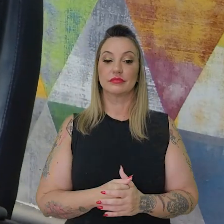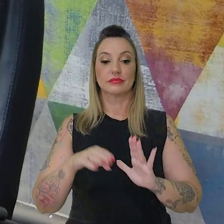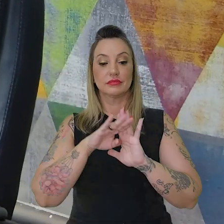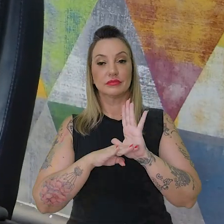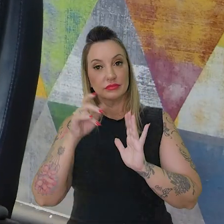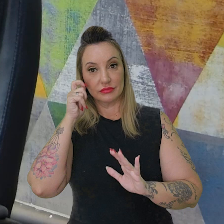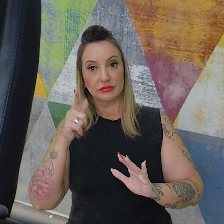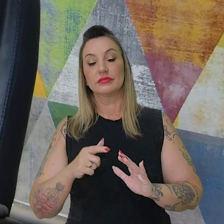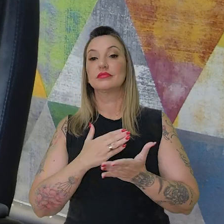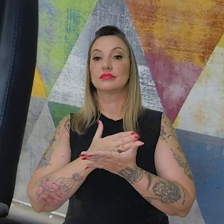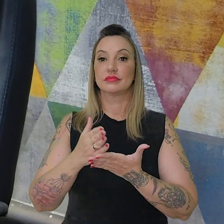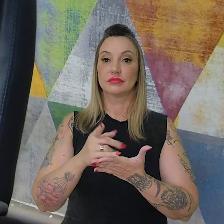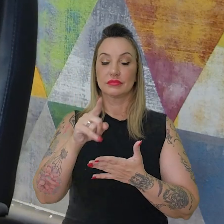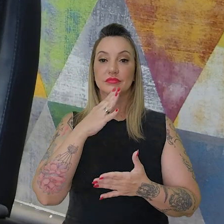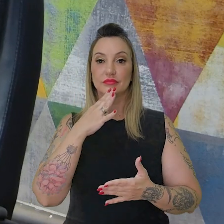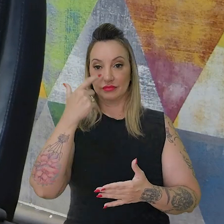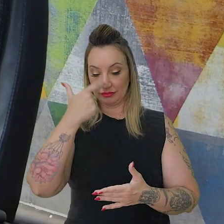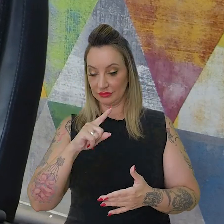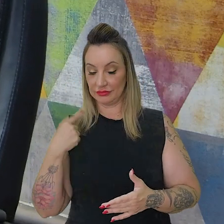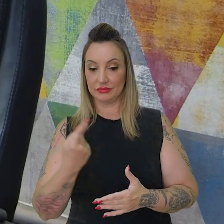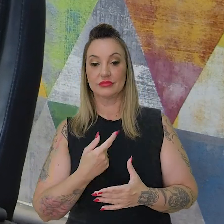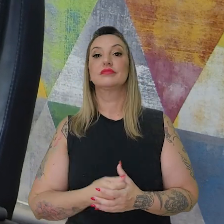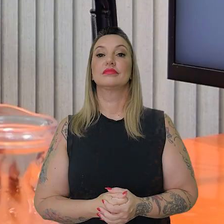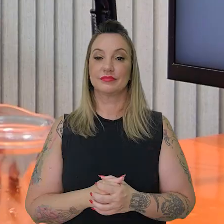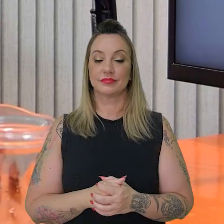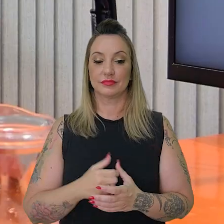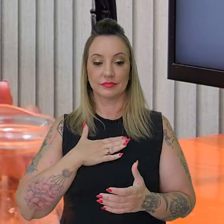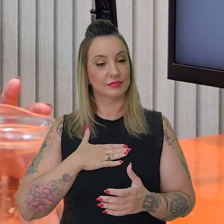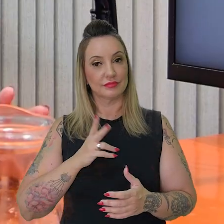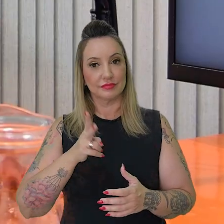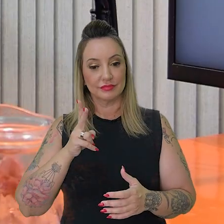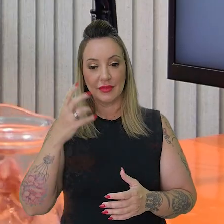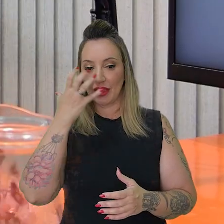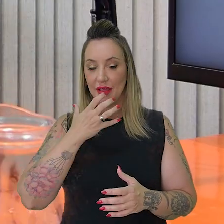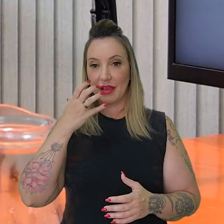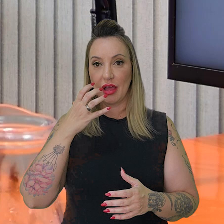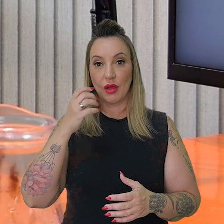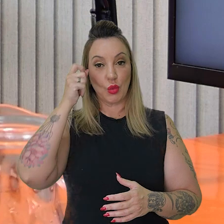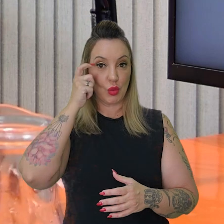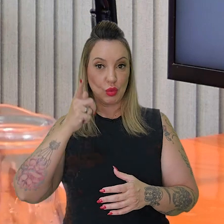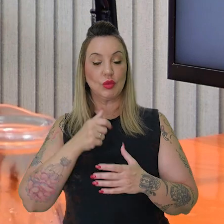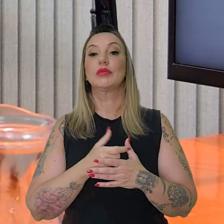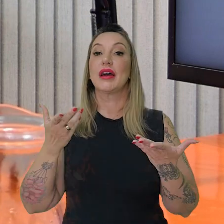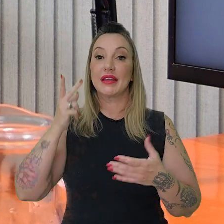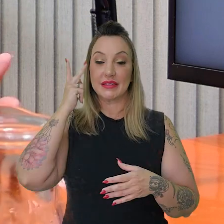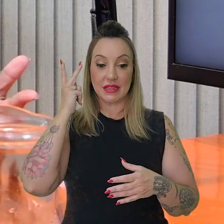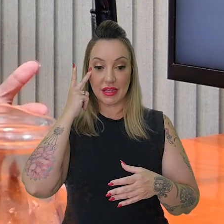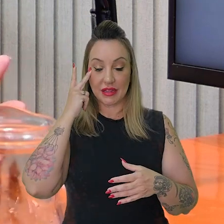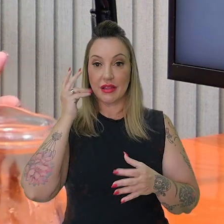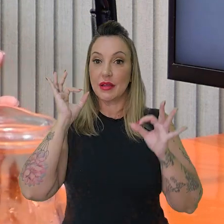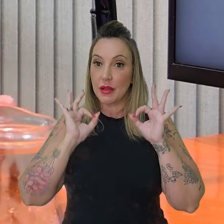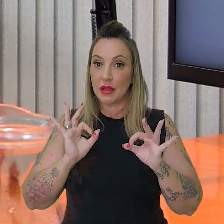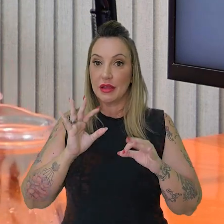cultural e foi a partir daí que você conheceu a gente né foi eu sempre fui apaixonante da Cultura né E aqui em São Paulo que de